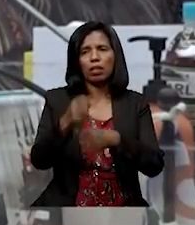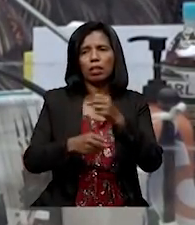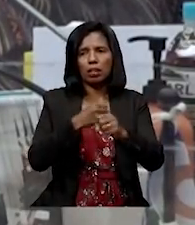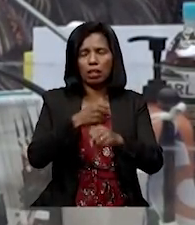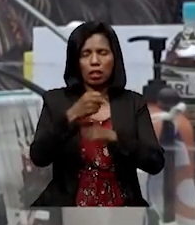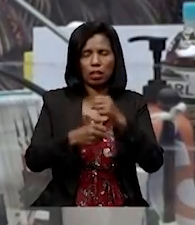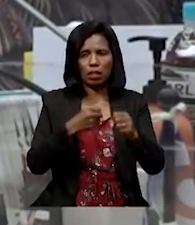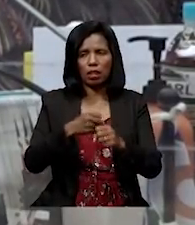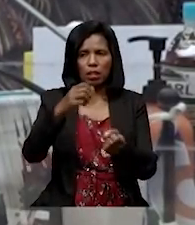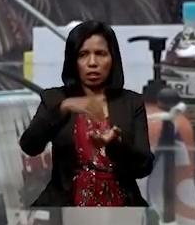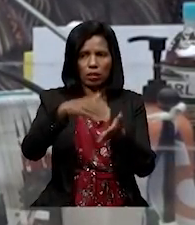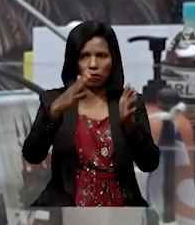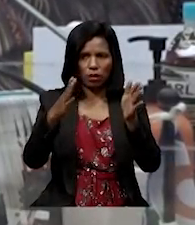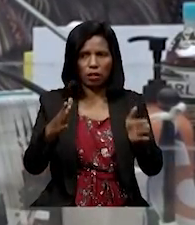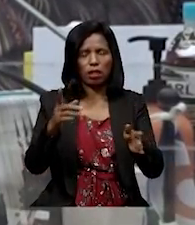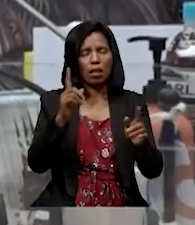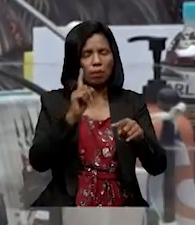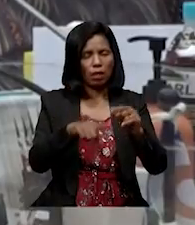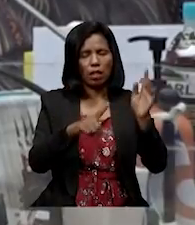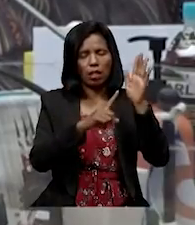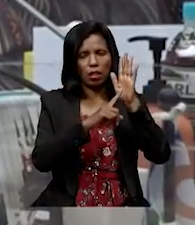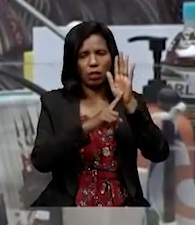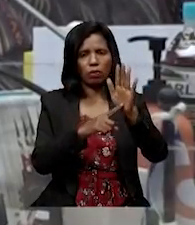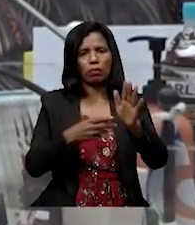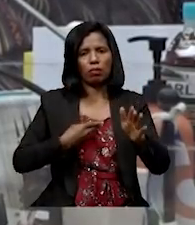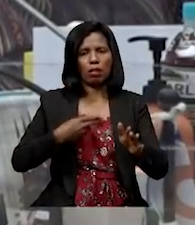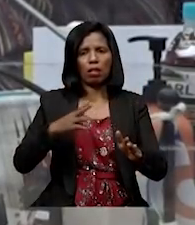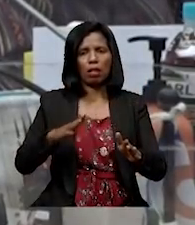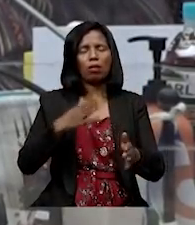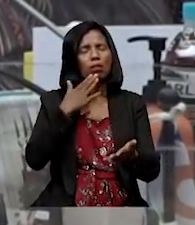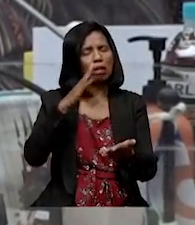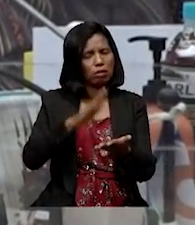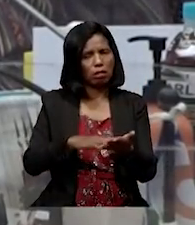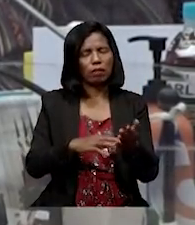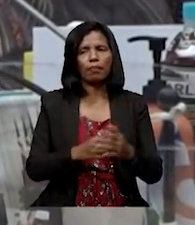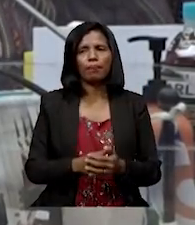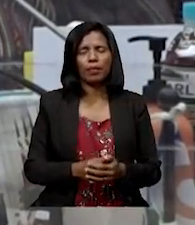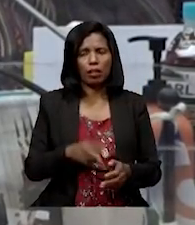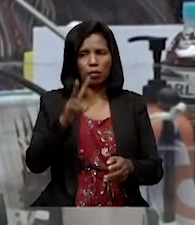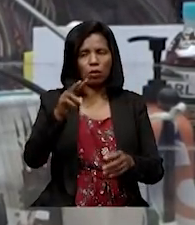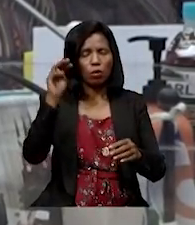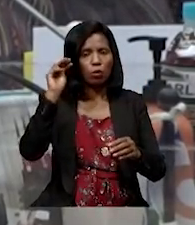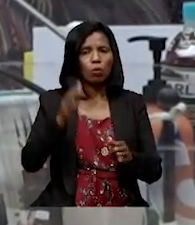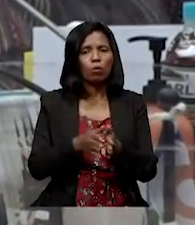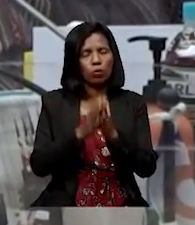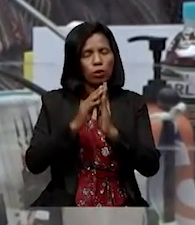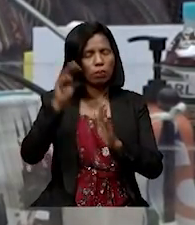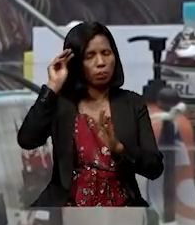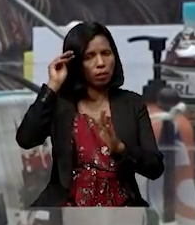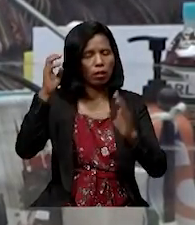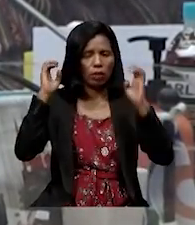la bela, atu du hahalo at, anessa agora dan sira halo ne. No darua husba ministério de educação no manori na